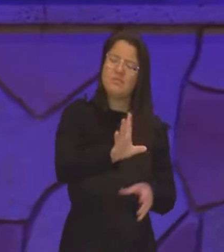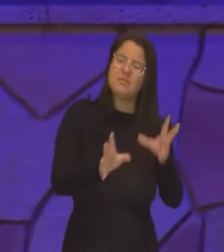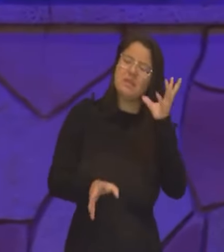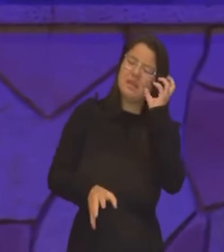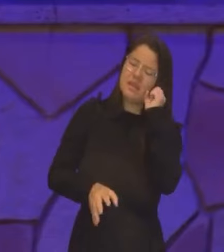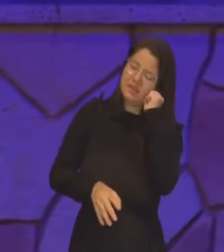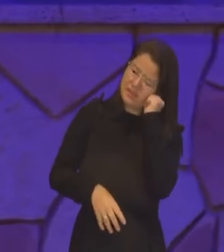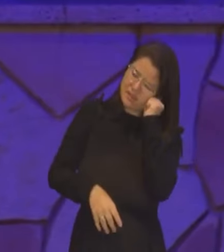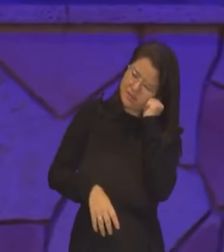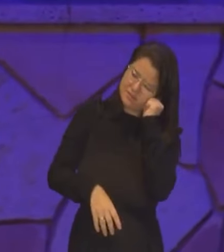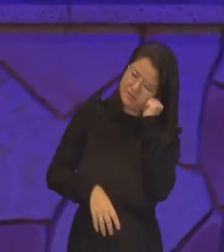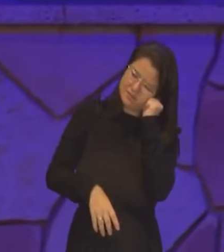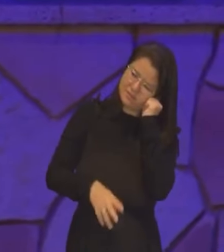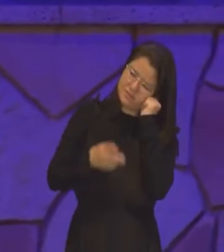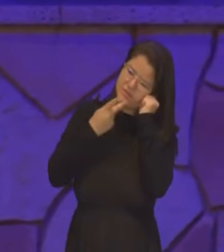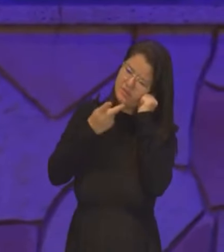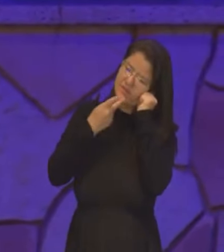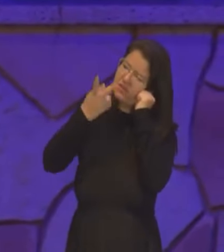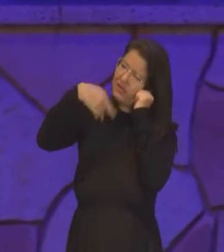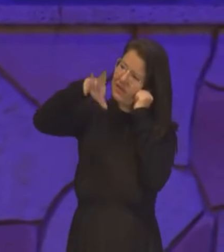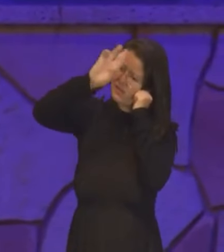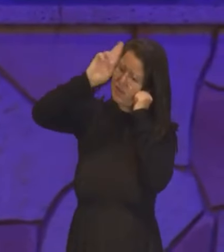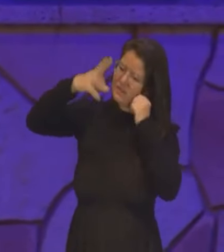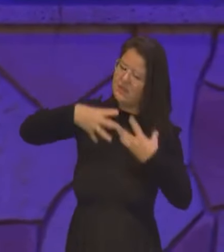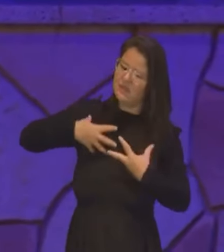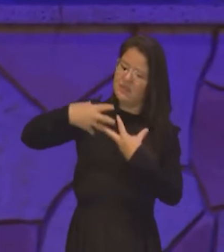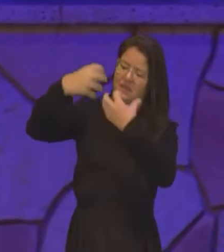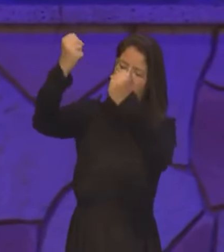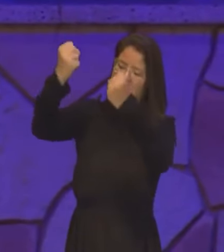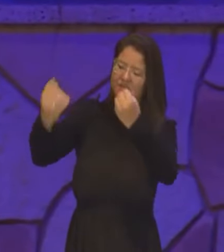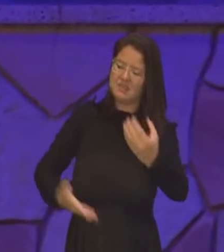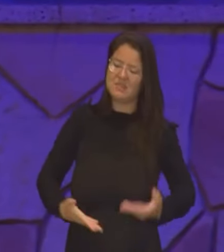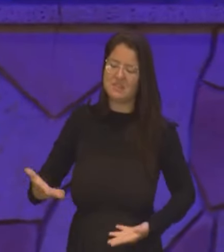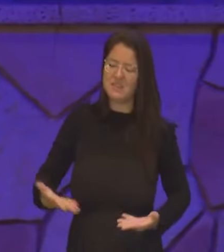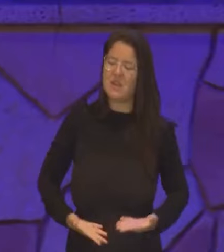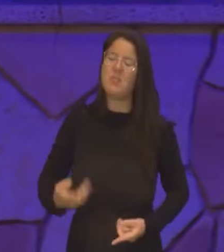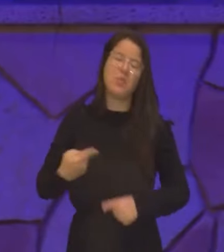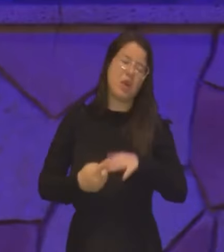deitei e falei, Senhor, receba o teu servo, porque aqui lá vou eu.